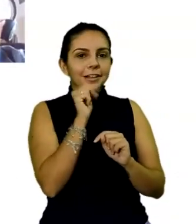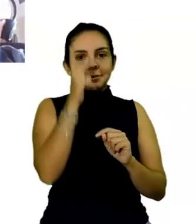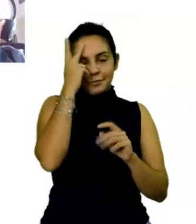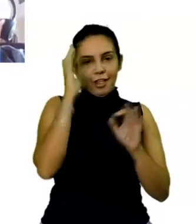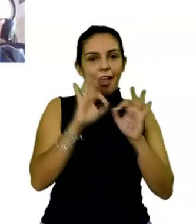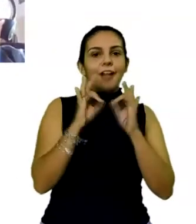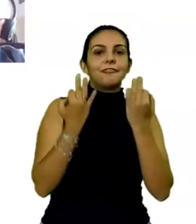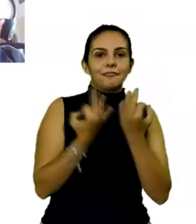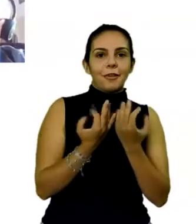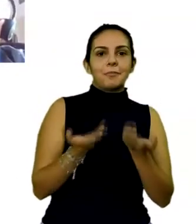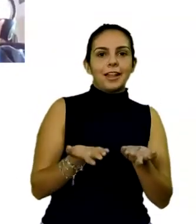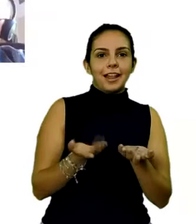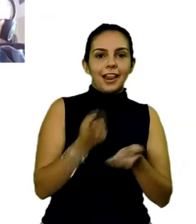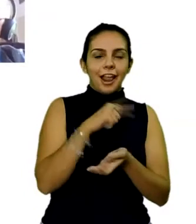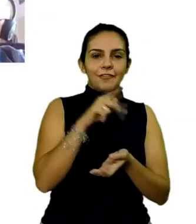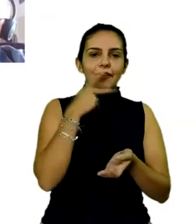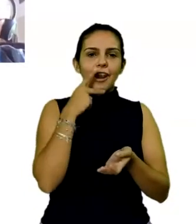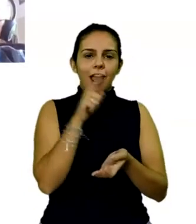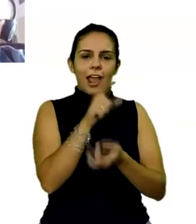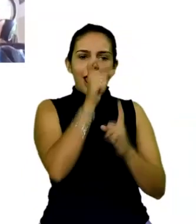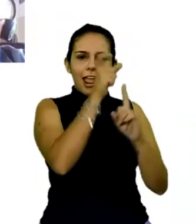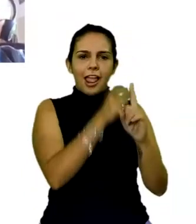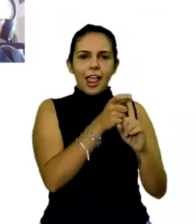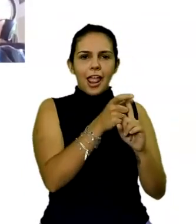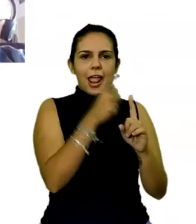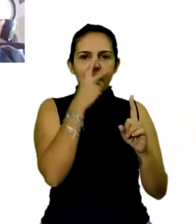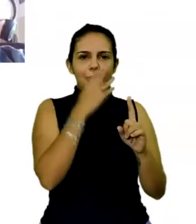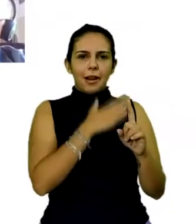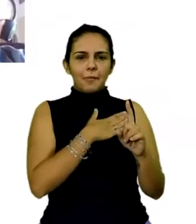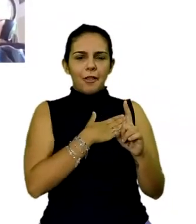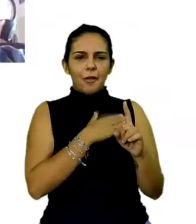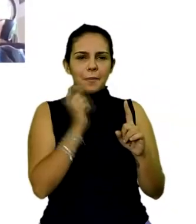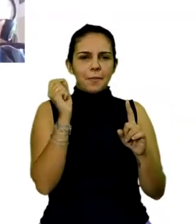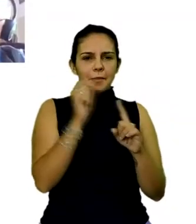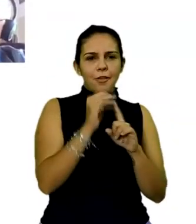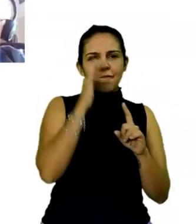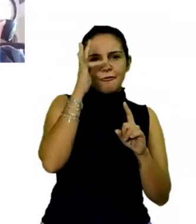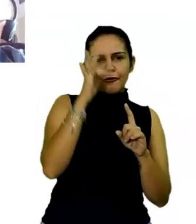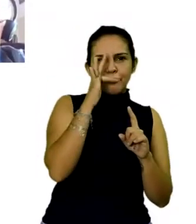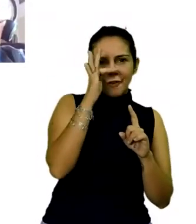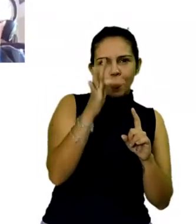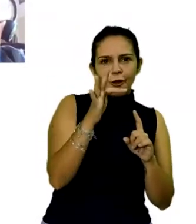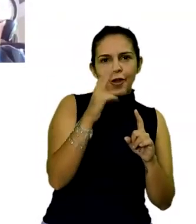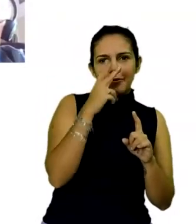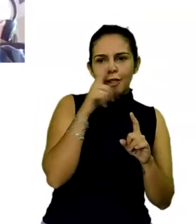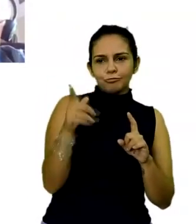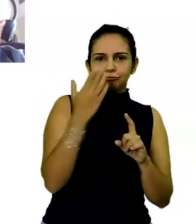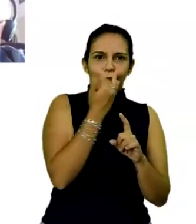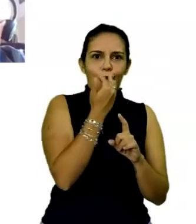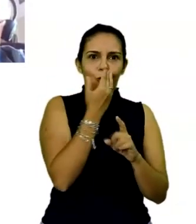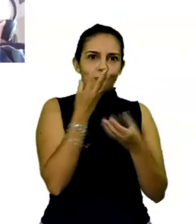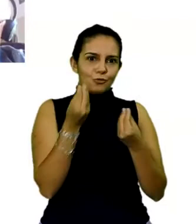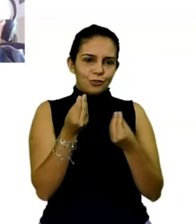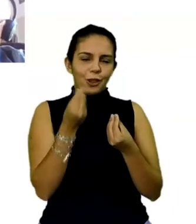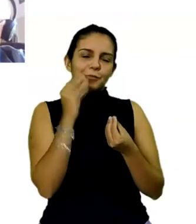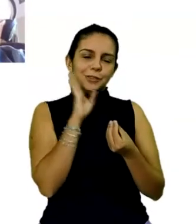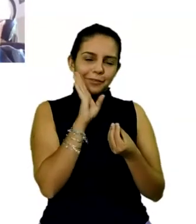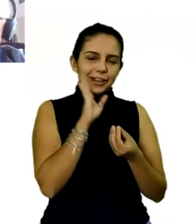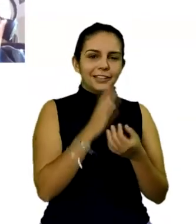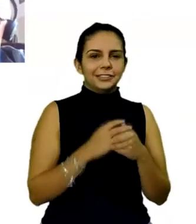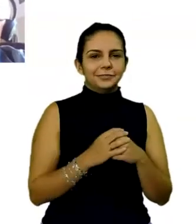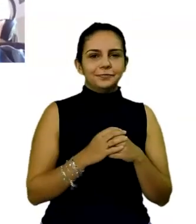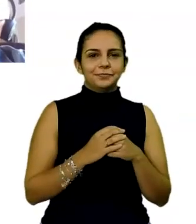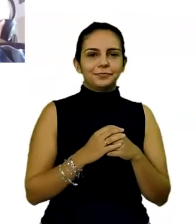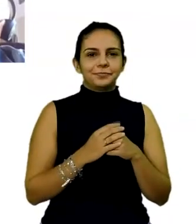da família. Eles dizem, fulano é como o pingo de flor, que é muito guloso e tal. Isso é muito bacana,